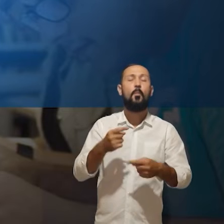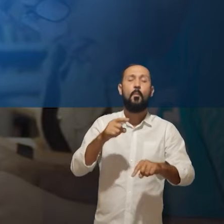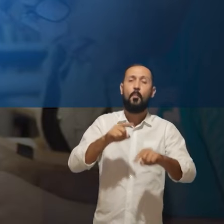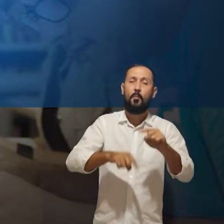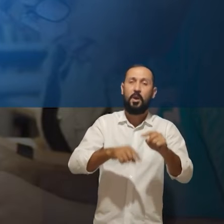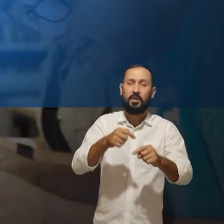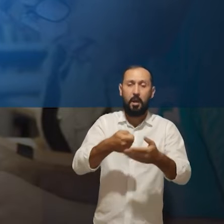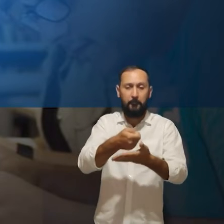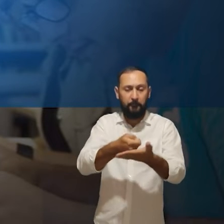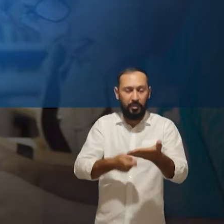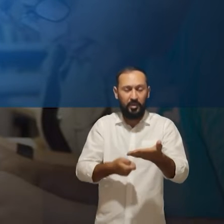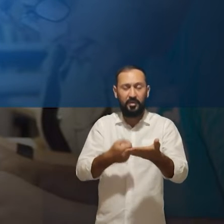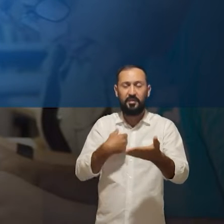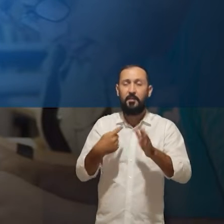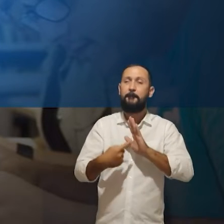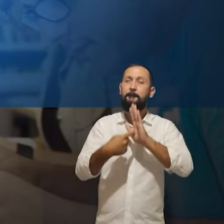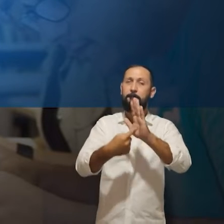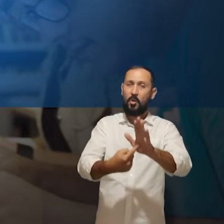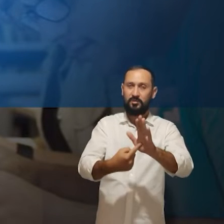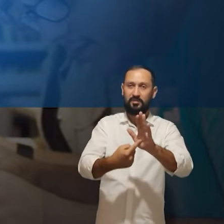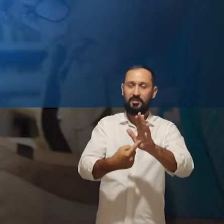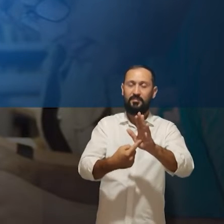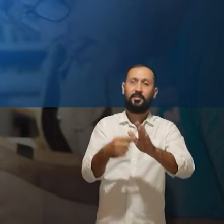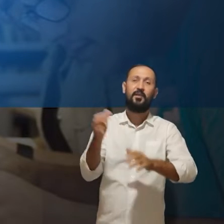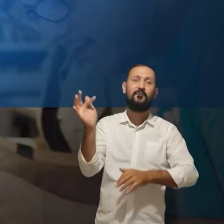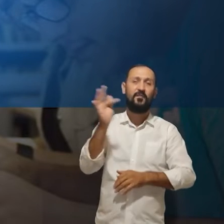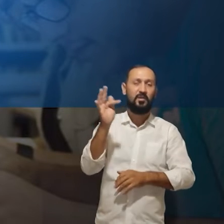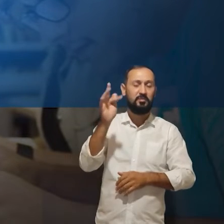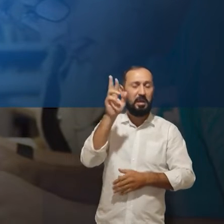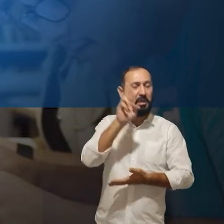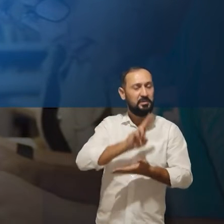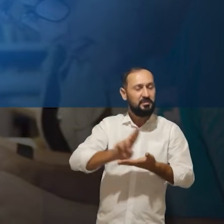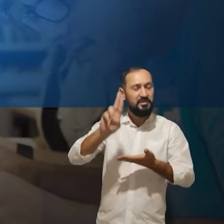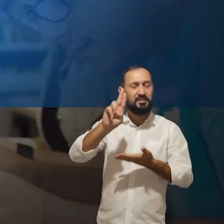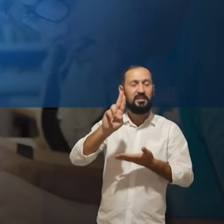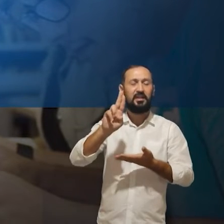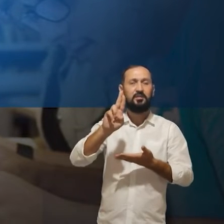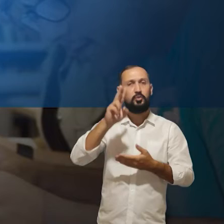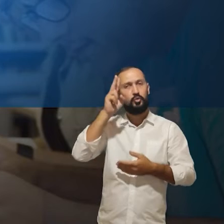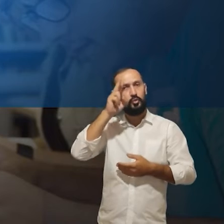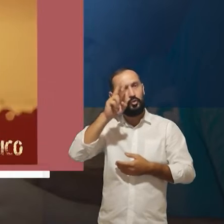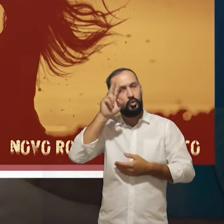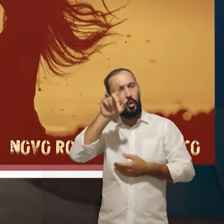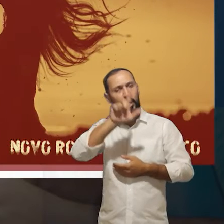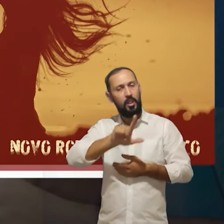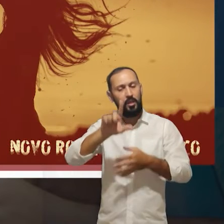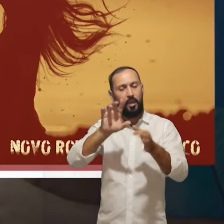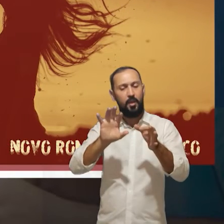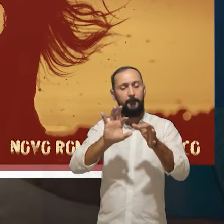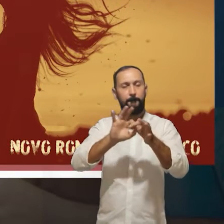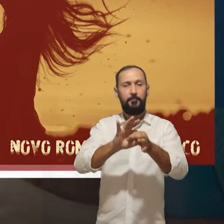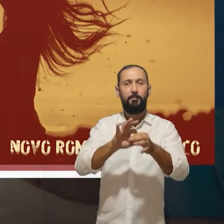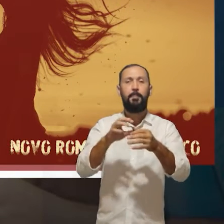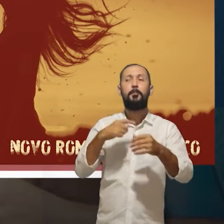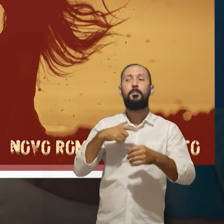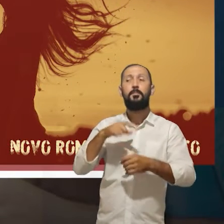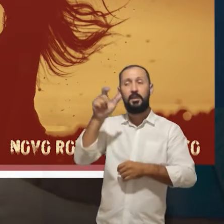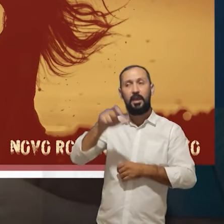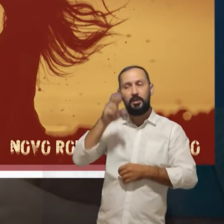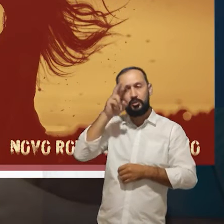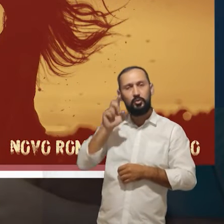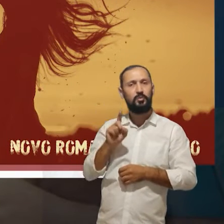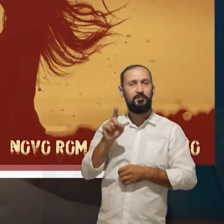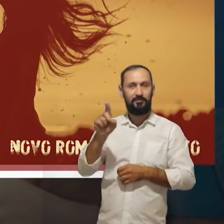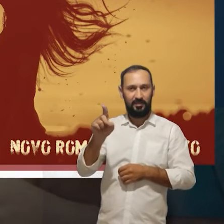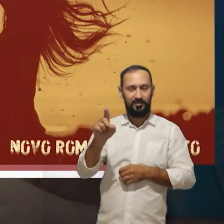que se estende à academia com a mescla de história e literatura. Vês que, para contar a história de